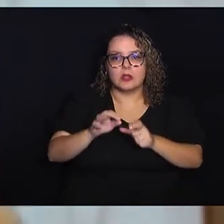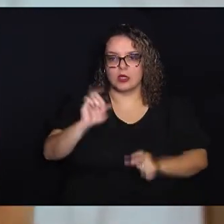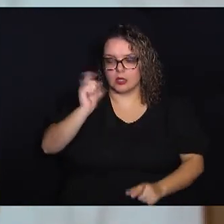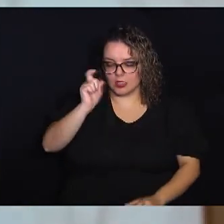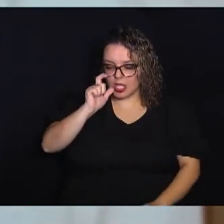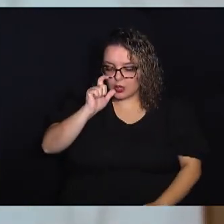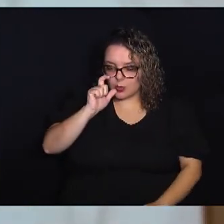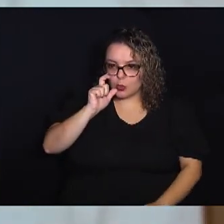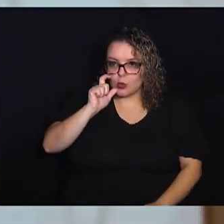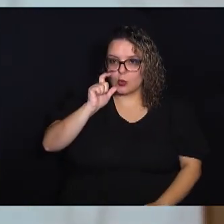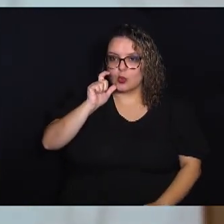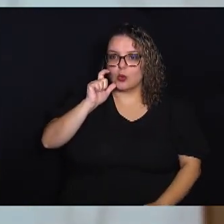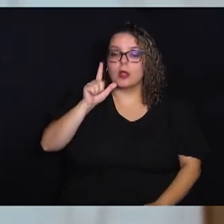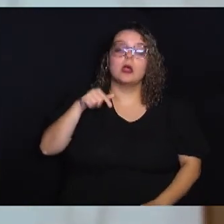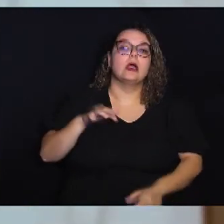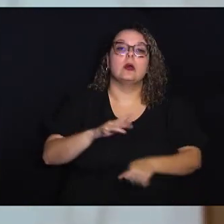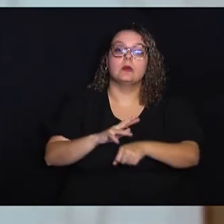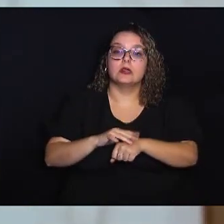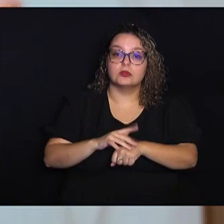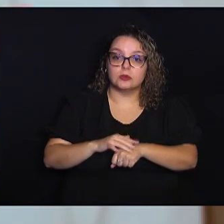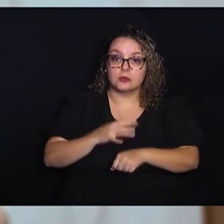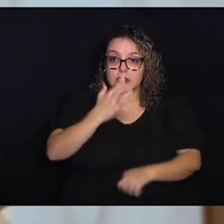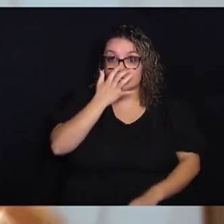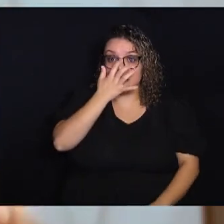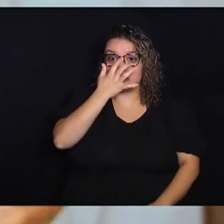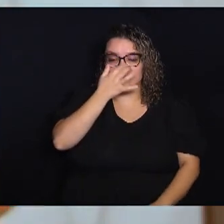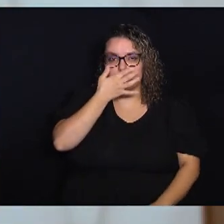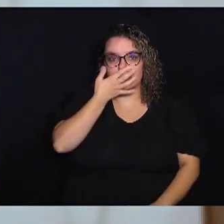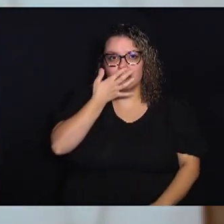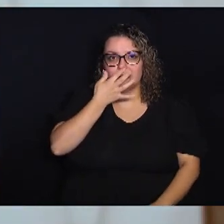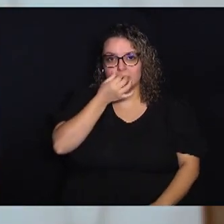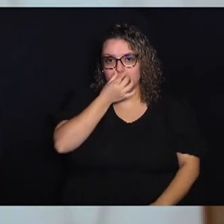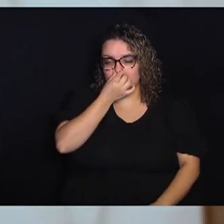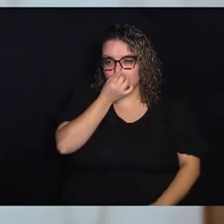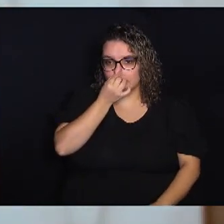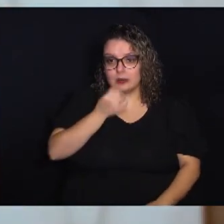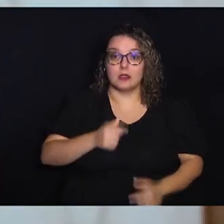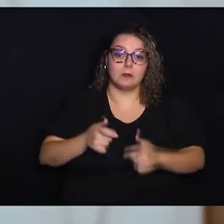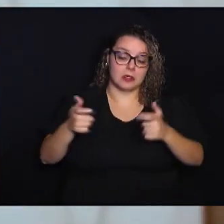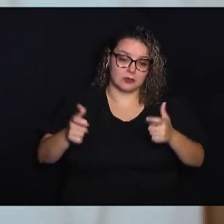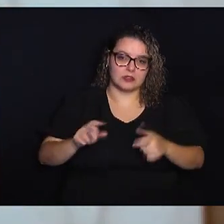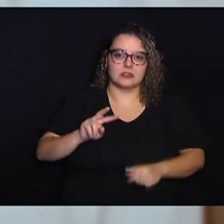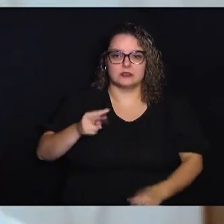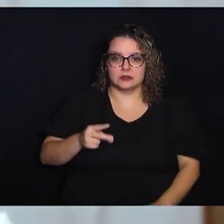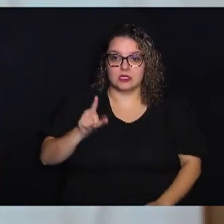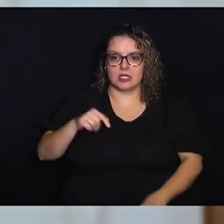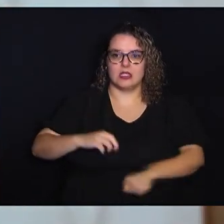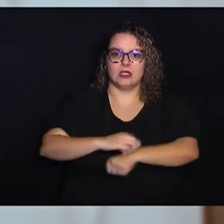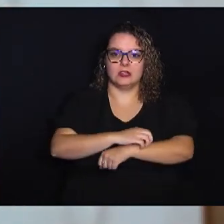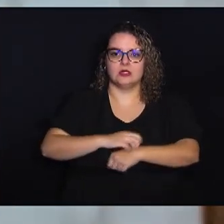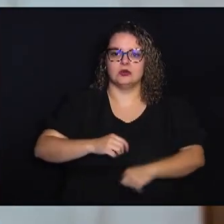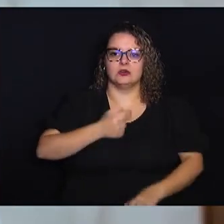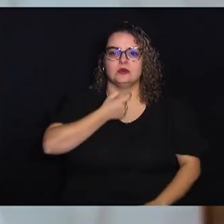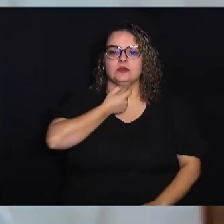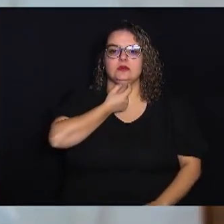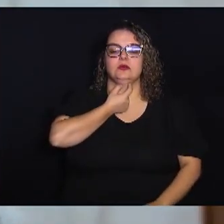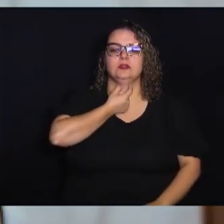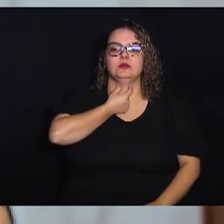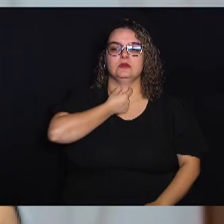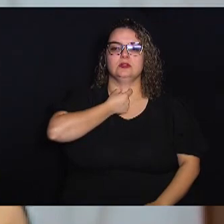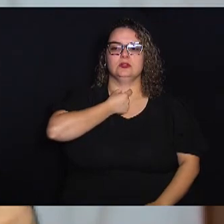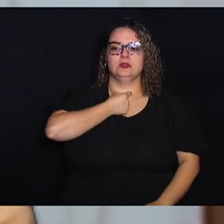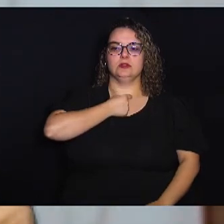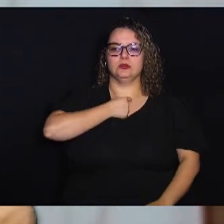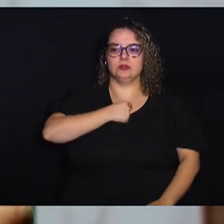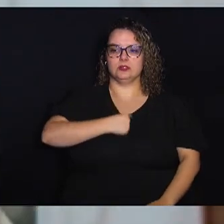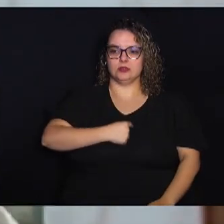asma. A asma é uma doença, a maioria das vezes ela é alérgica, que envolve as vias respiratórias aqui da